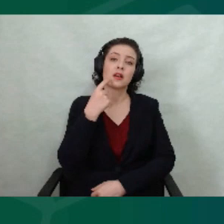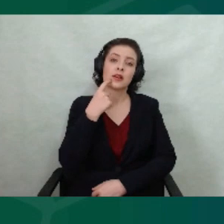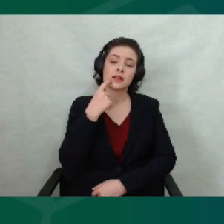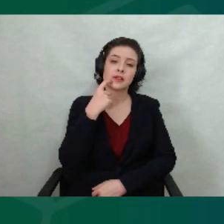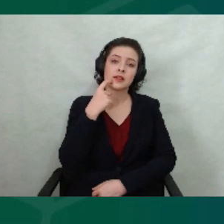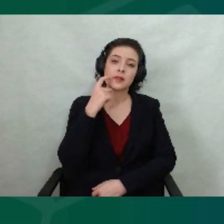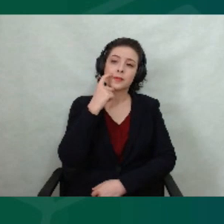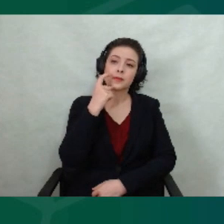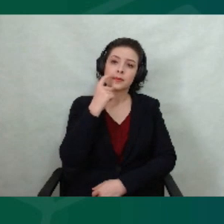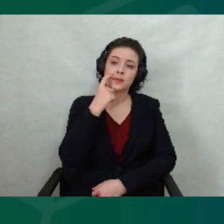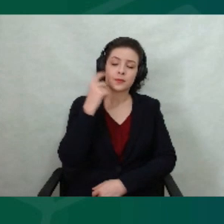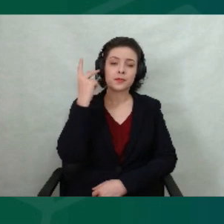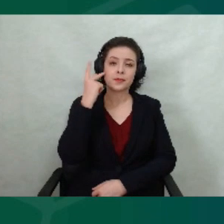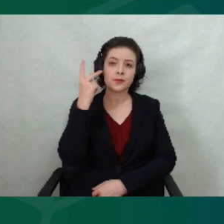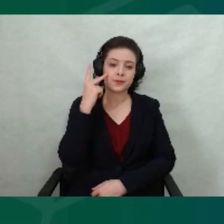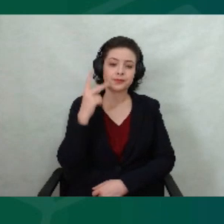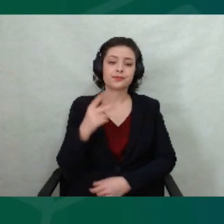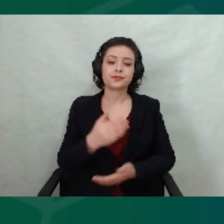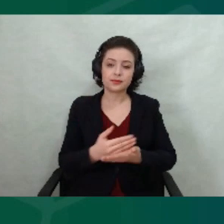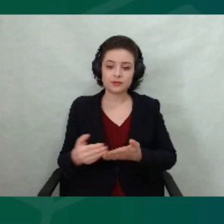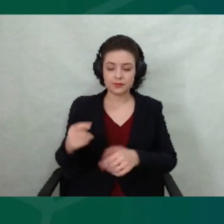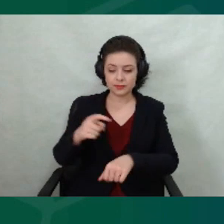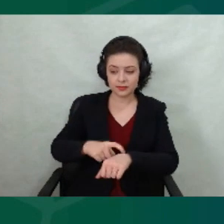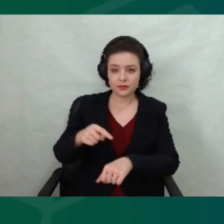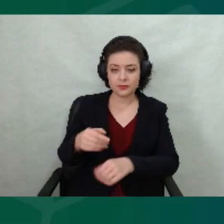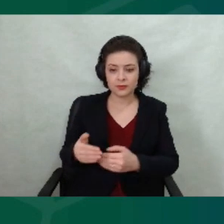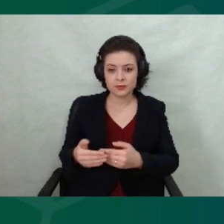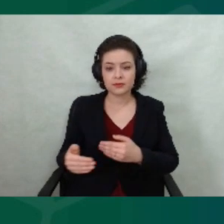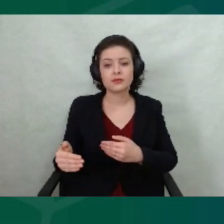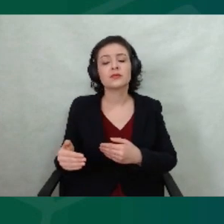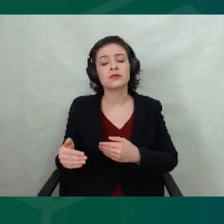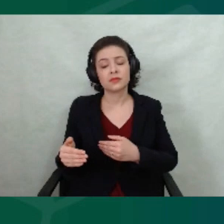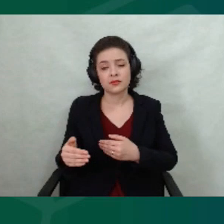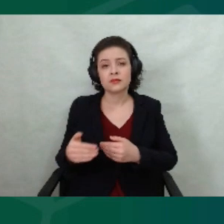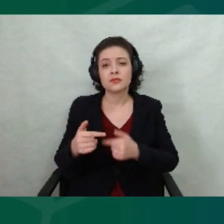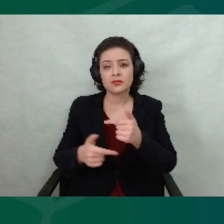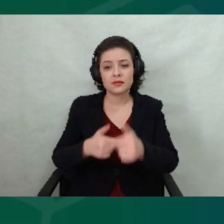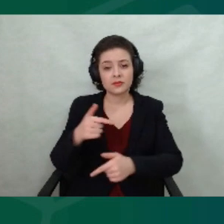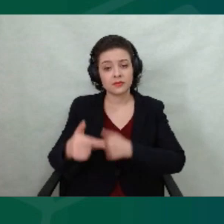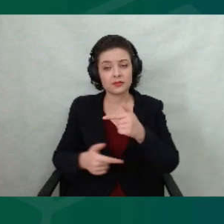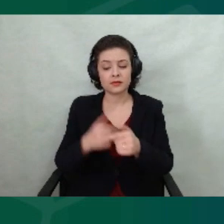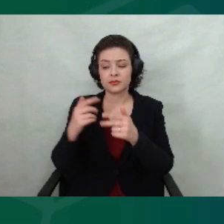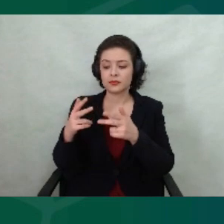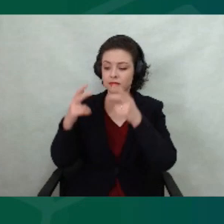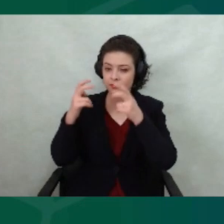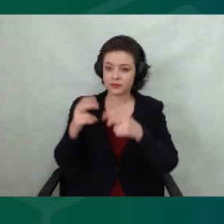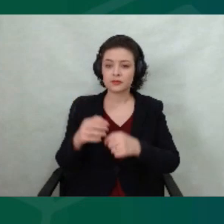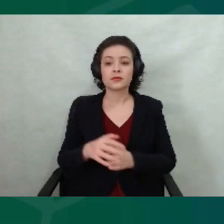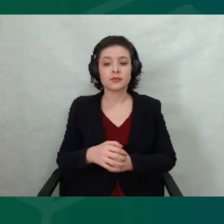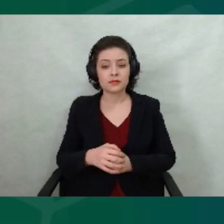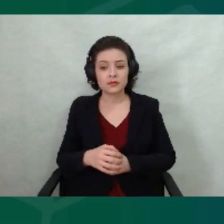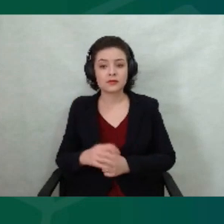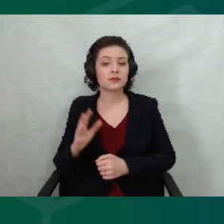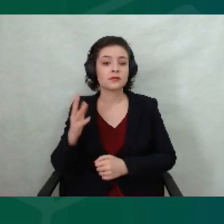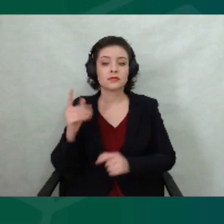começou exatamente nesse momento, que tivemos uma ocasião com